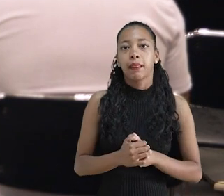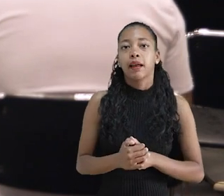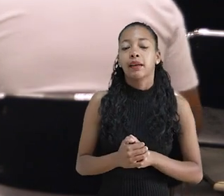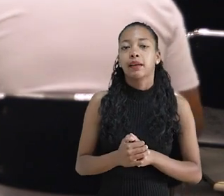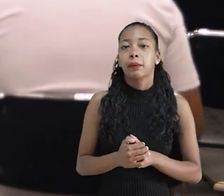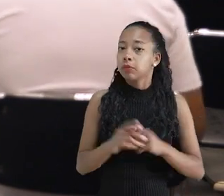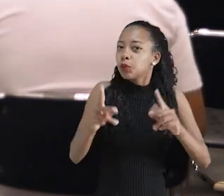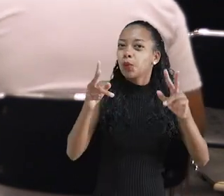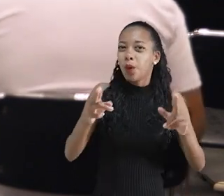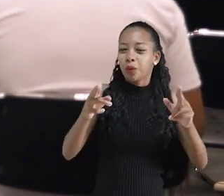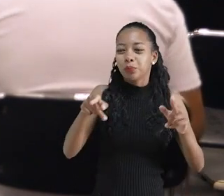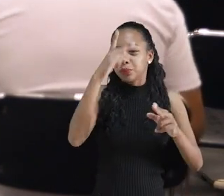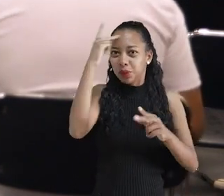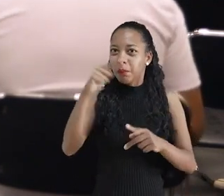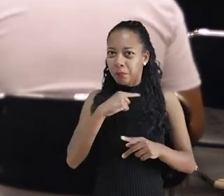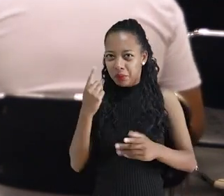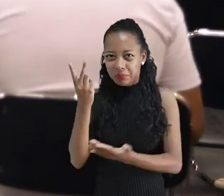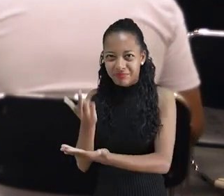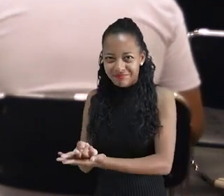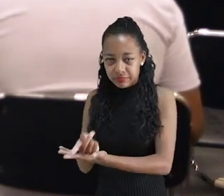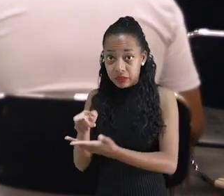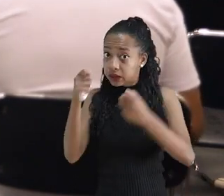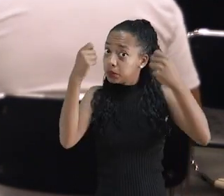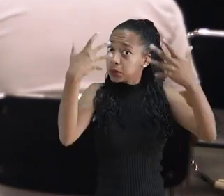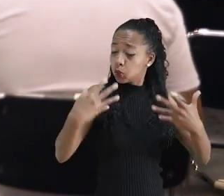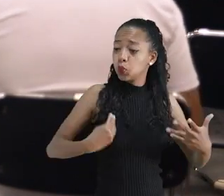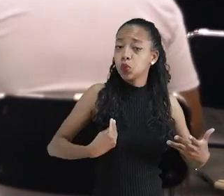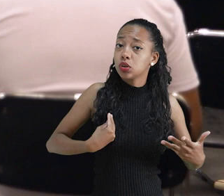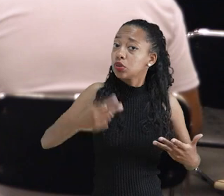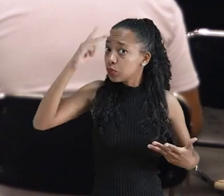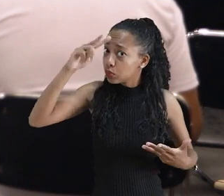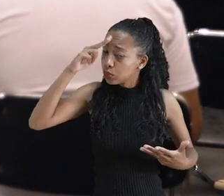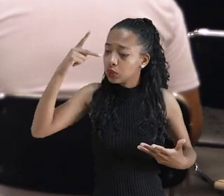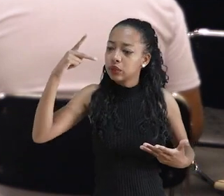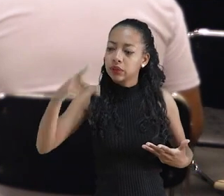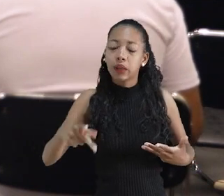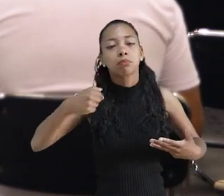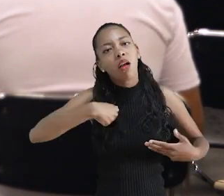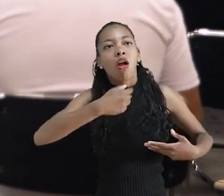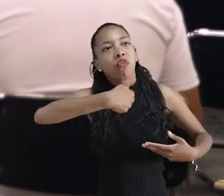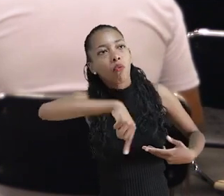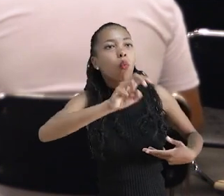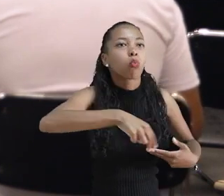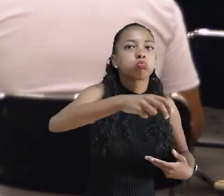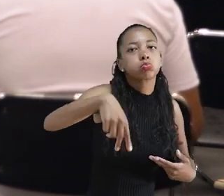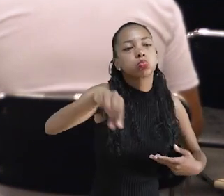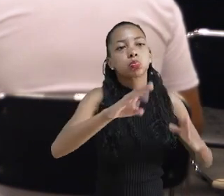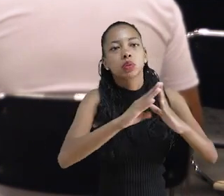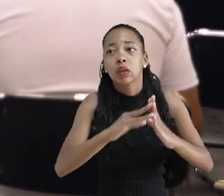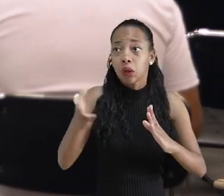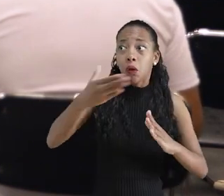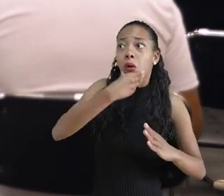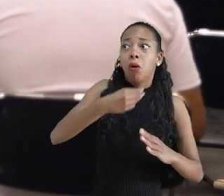moto encapuzados aí ele fala isso foi feito através de pesquisa com as famílias né para saber quem eram de fato as pessoas os